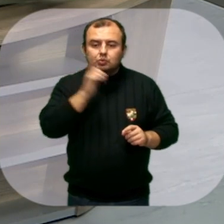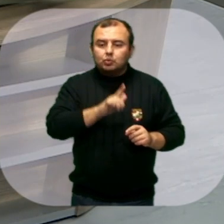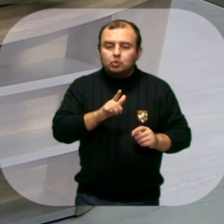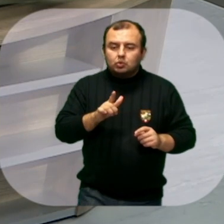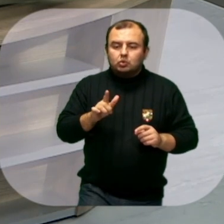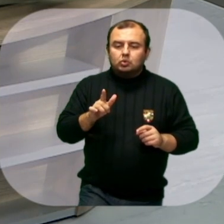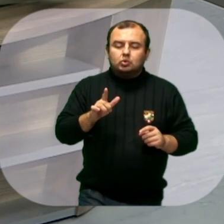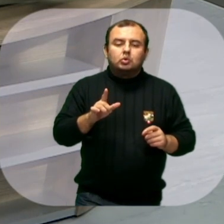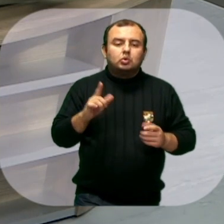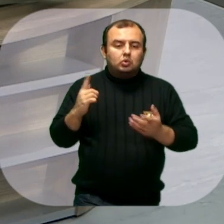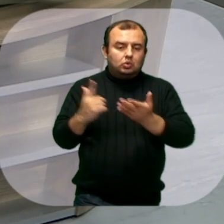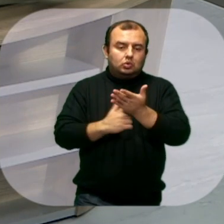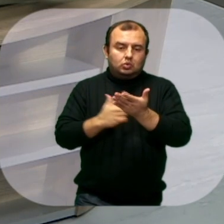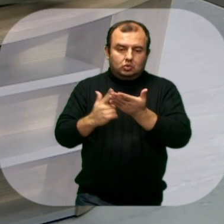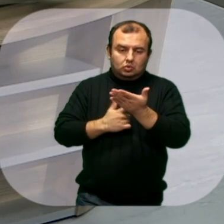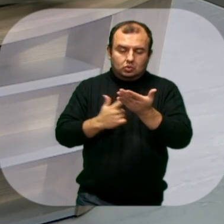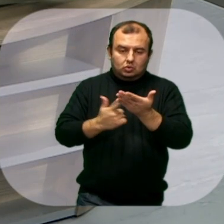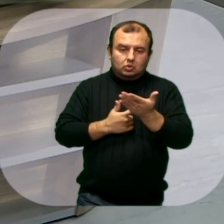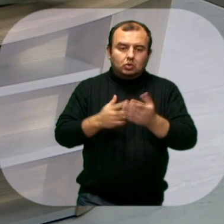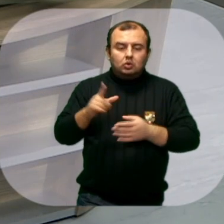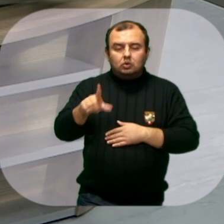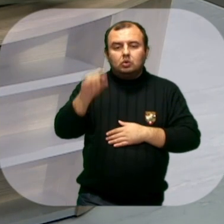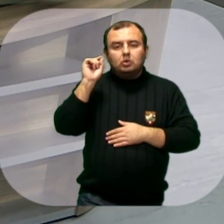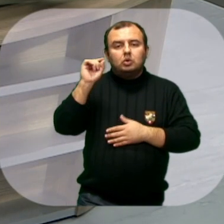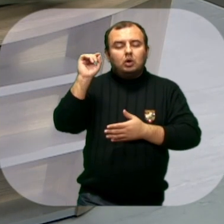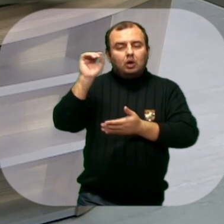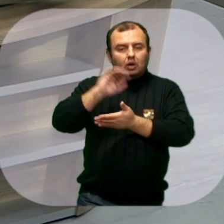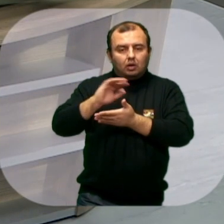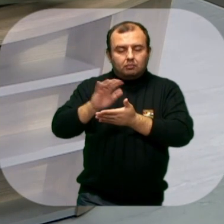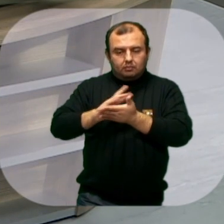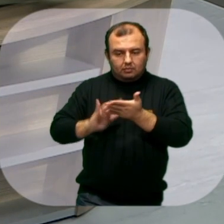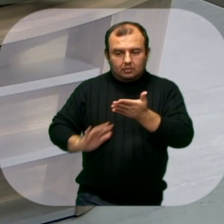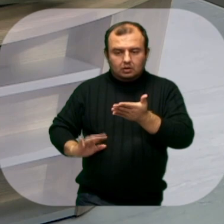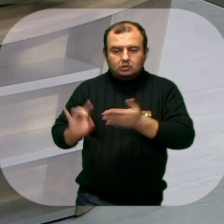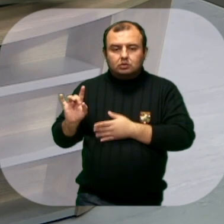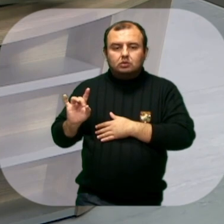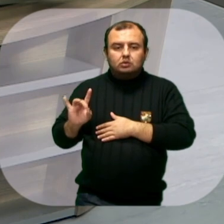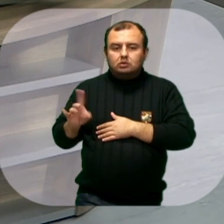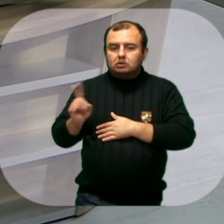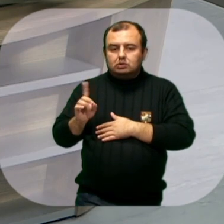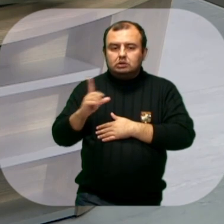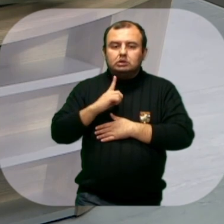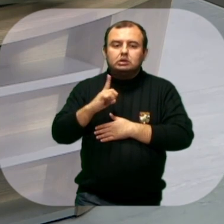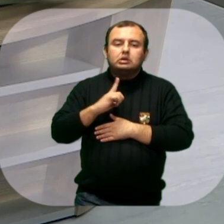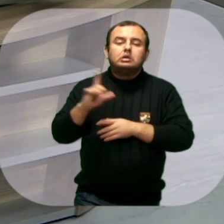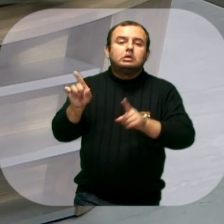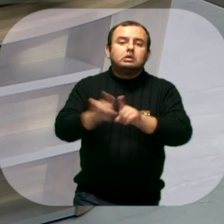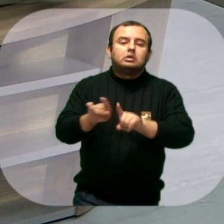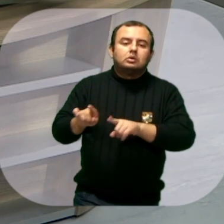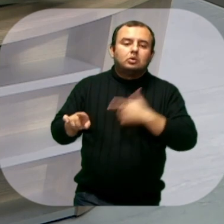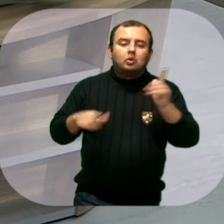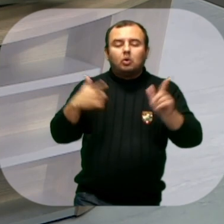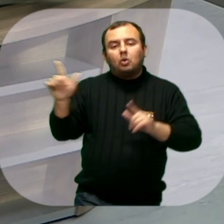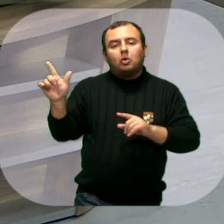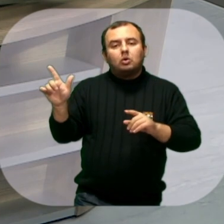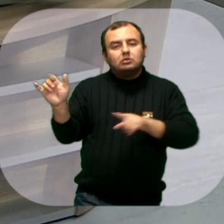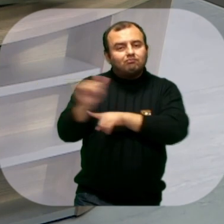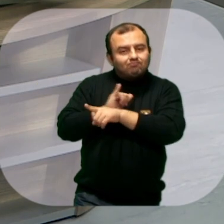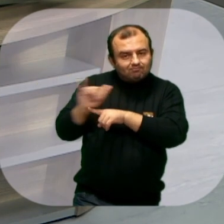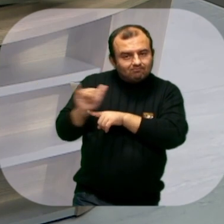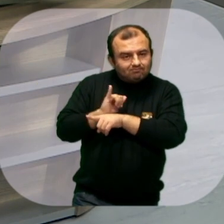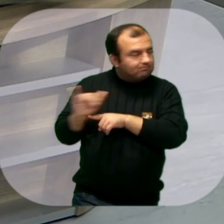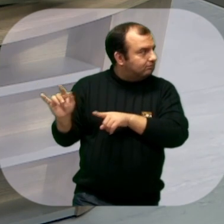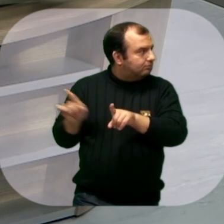por exemplo, nos livros, ter a opção em Braille, mas ter também outros